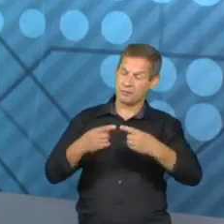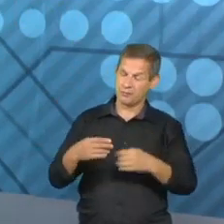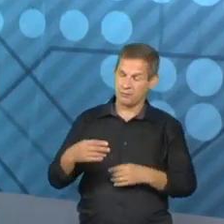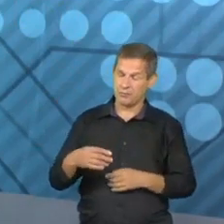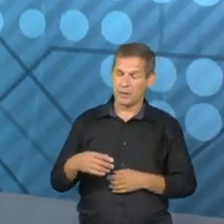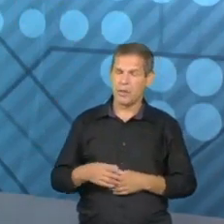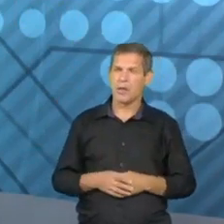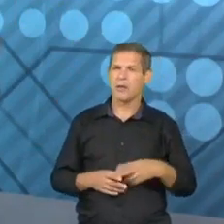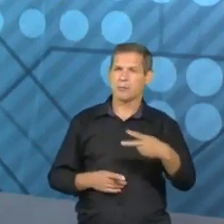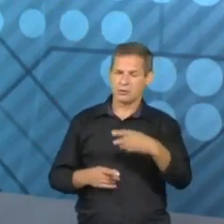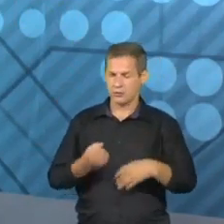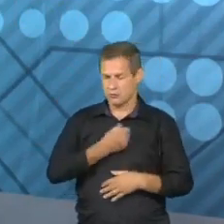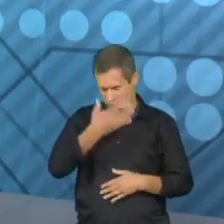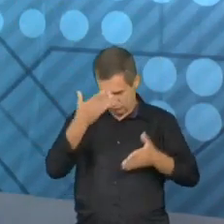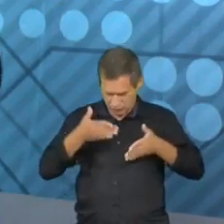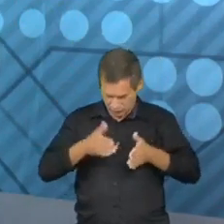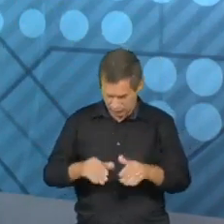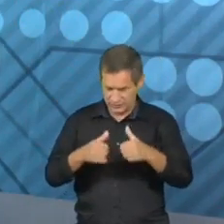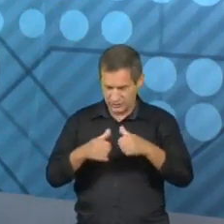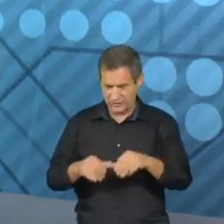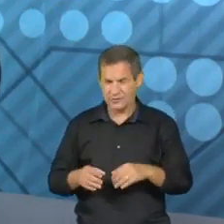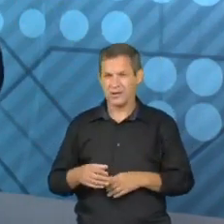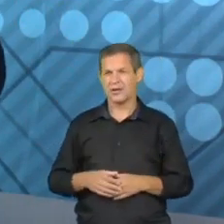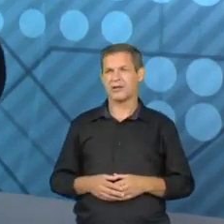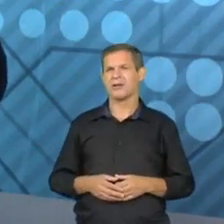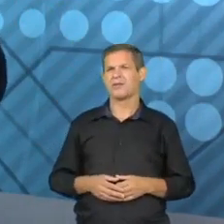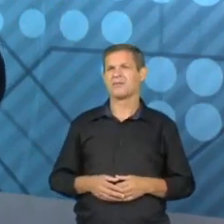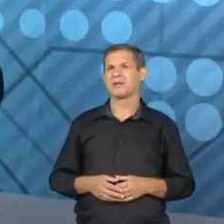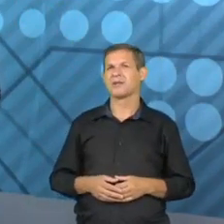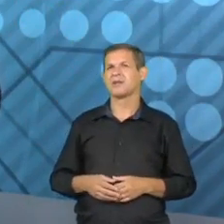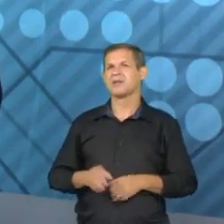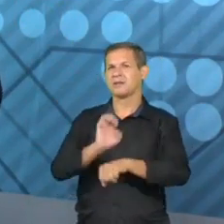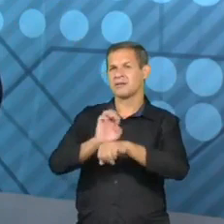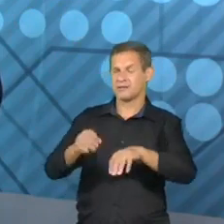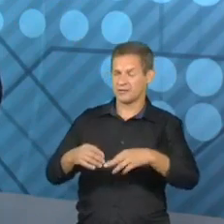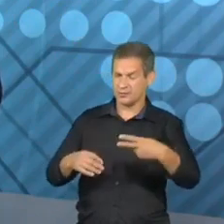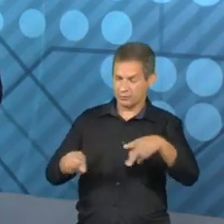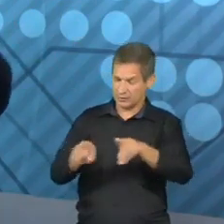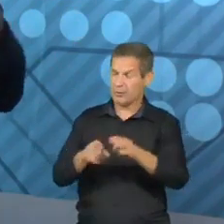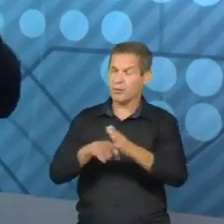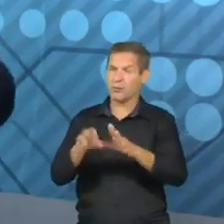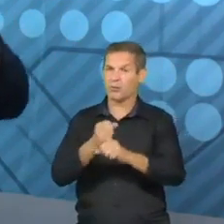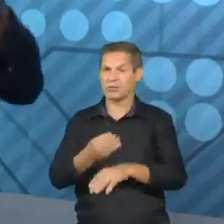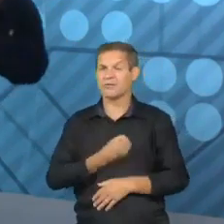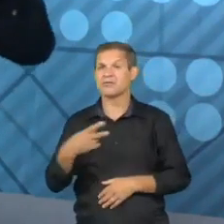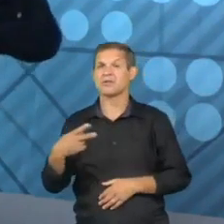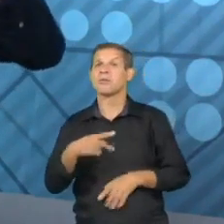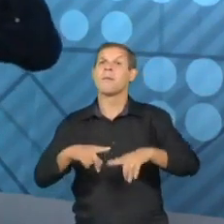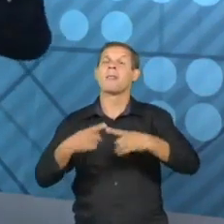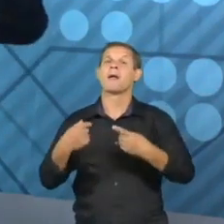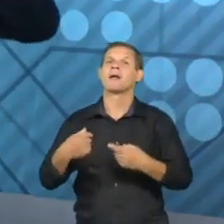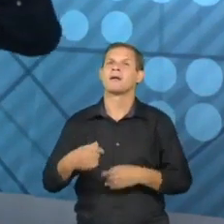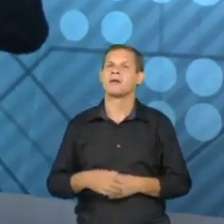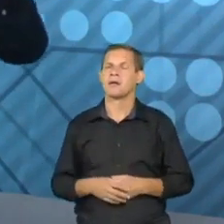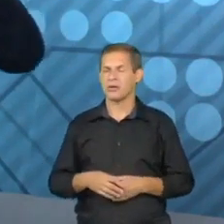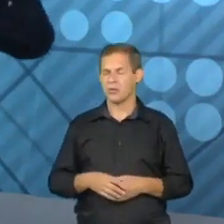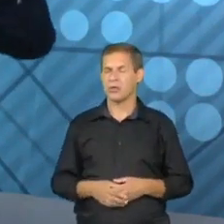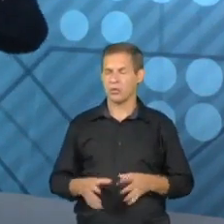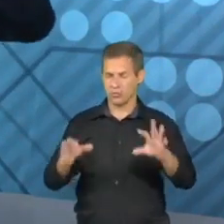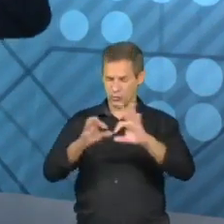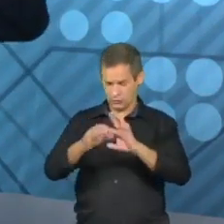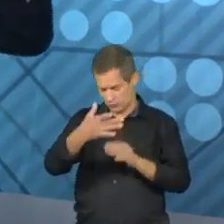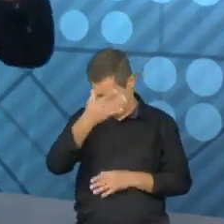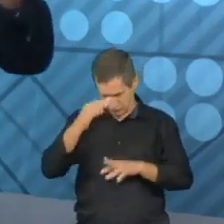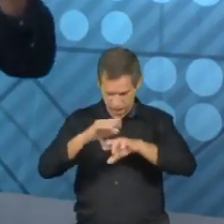de pessoas estão nascendo nessas faixas etárias menores e um aumento na expectativa de vida. Então, eu acrescento pessoas